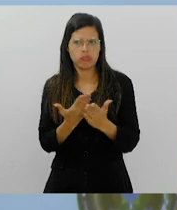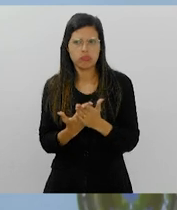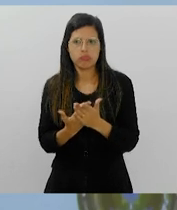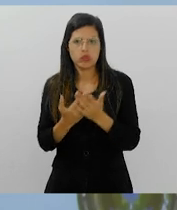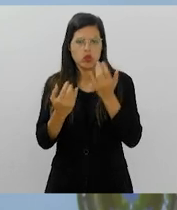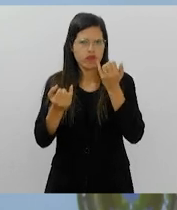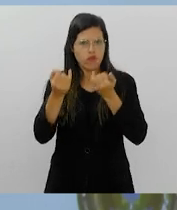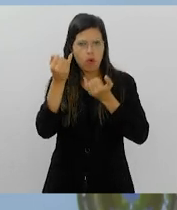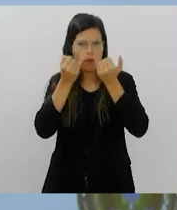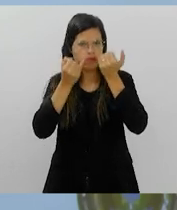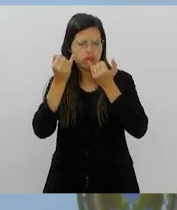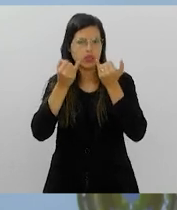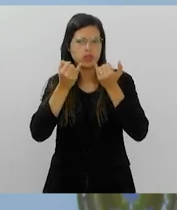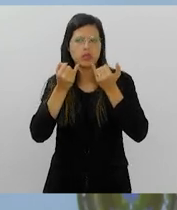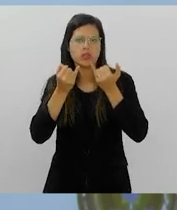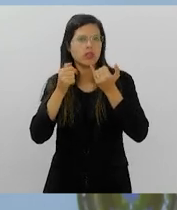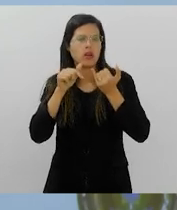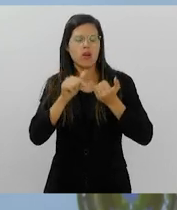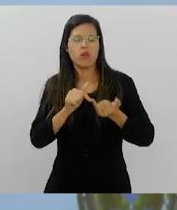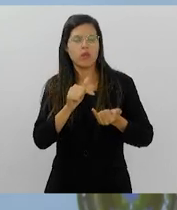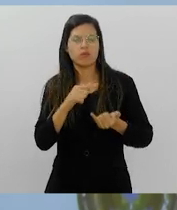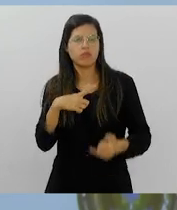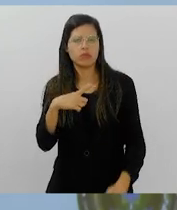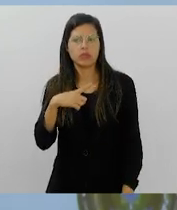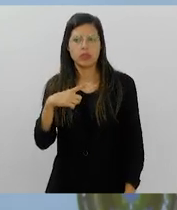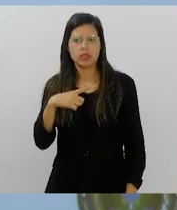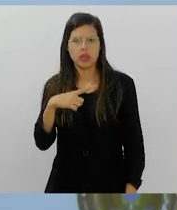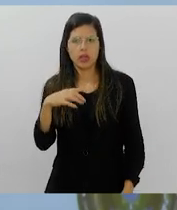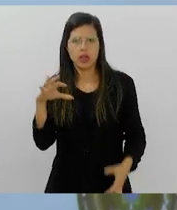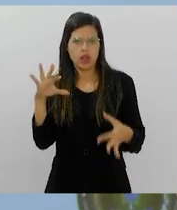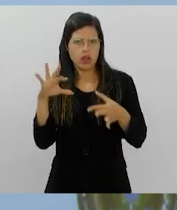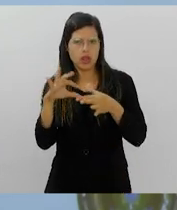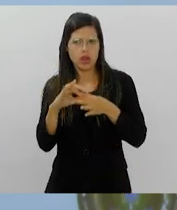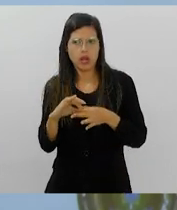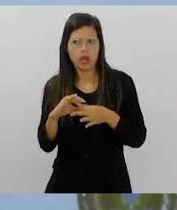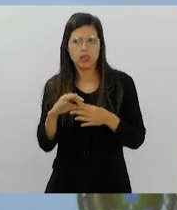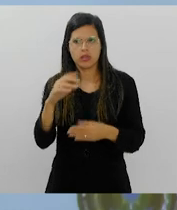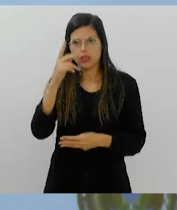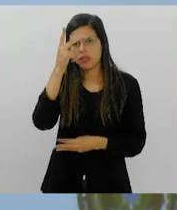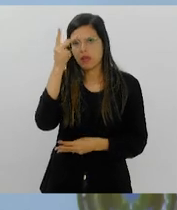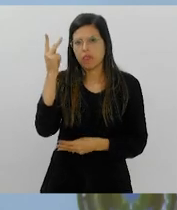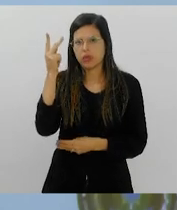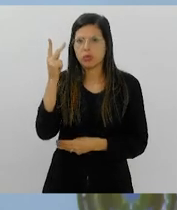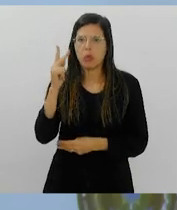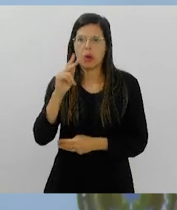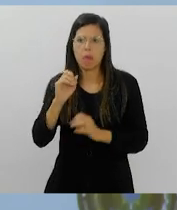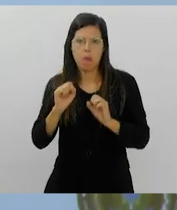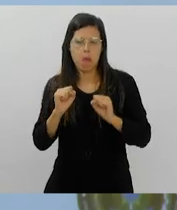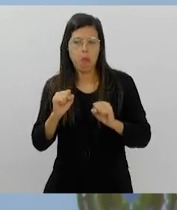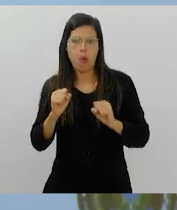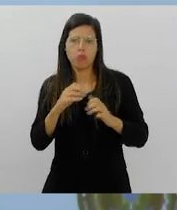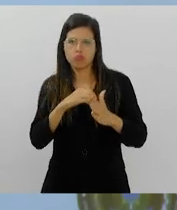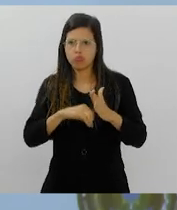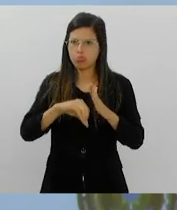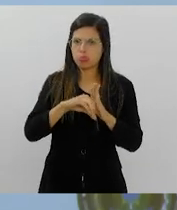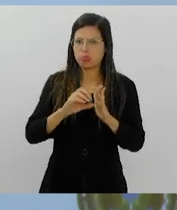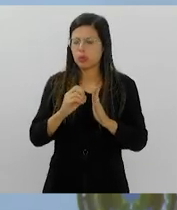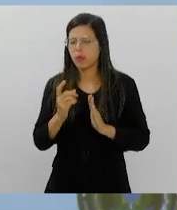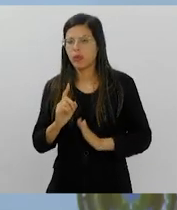que se tem, que informações relativas a suspeitos que se tem, produz-se. A partir